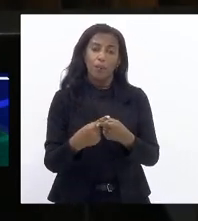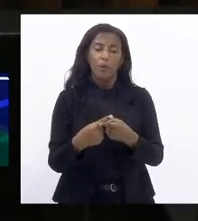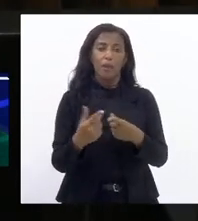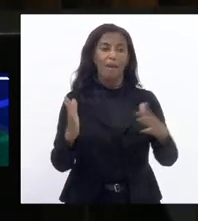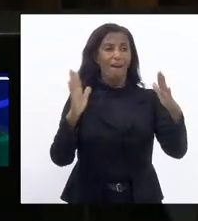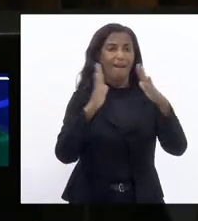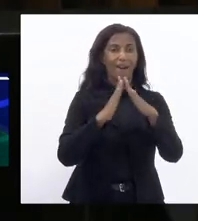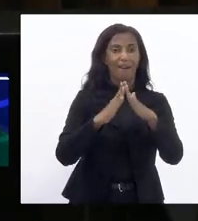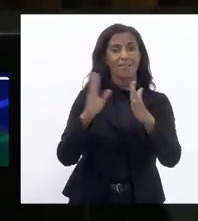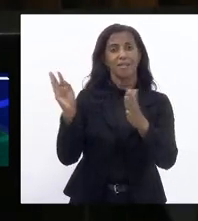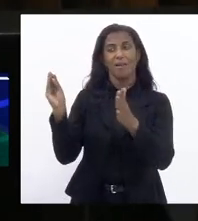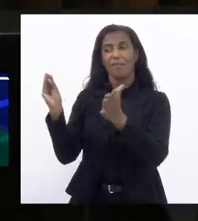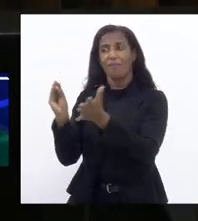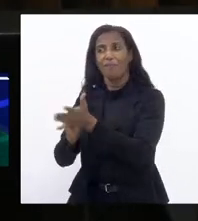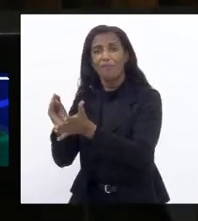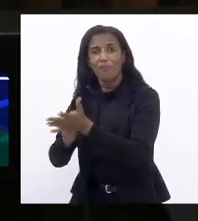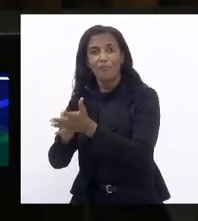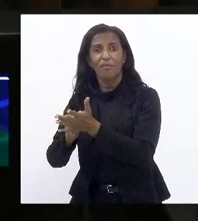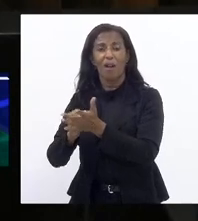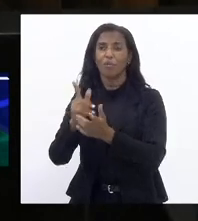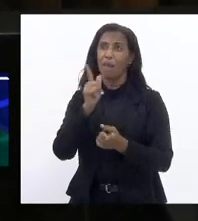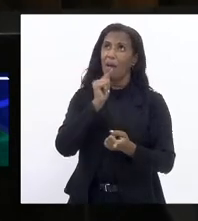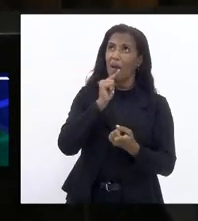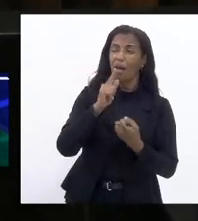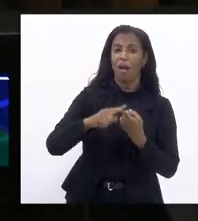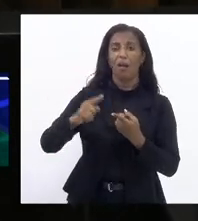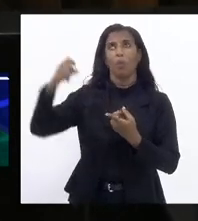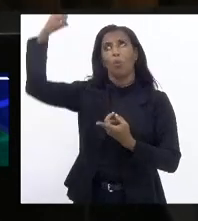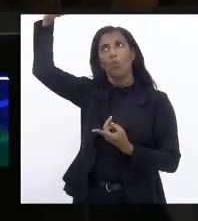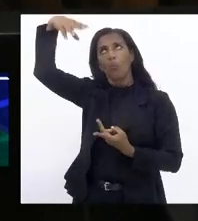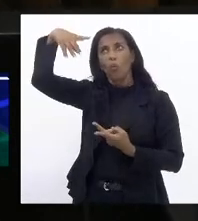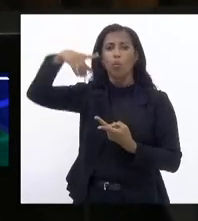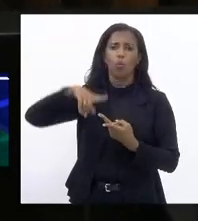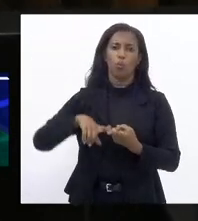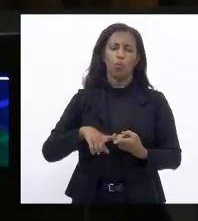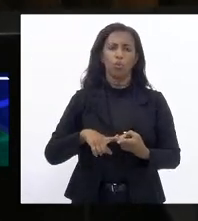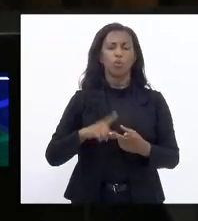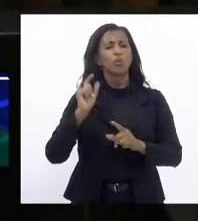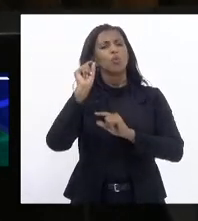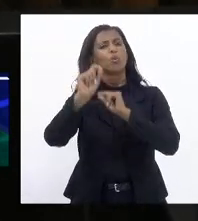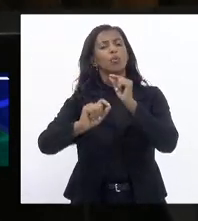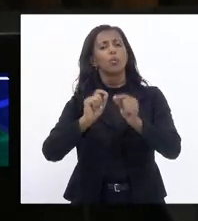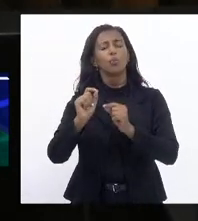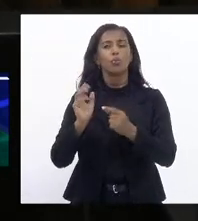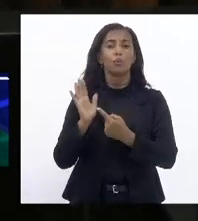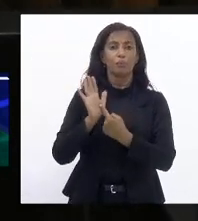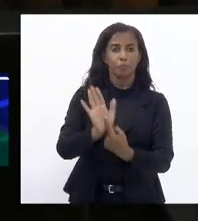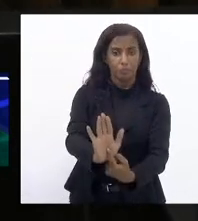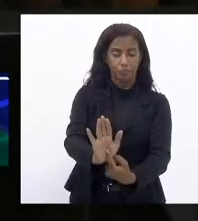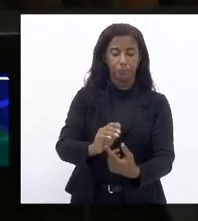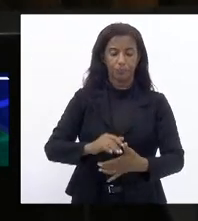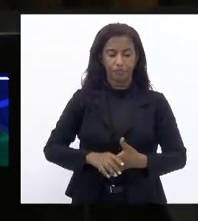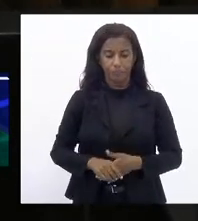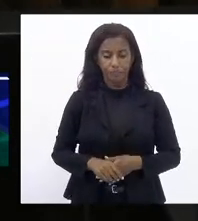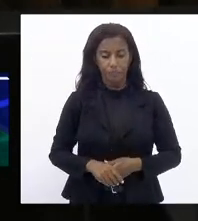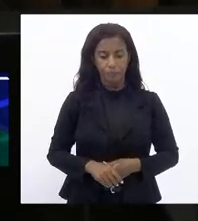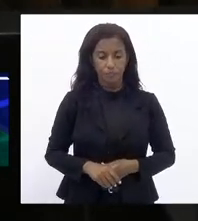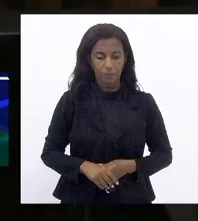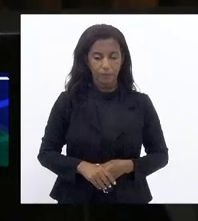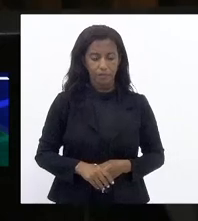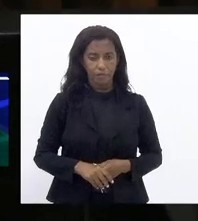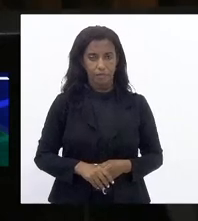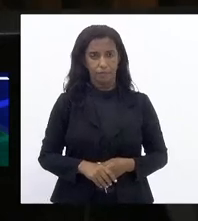ainda completadas, falta completar a instalação de água, de energia elétrica, enfim. O ponto que eu quero enfocar para não avançar muito mais é o seguinte, deputado